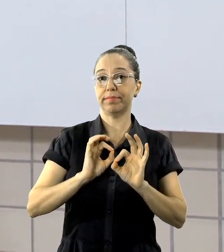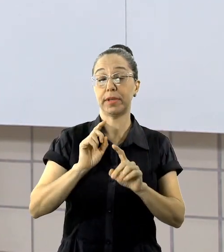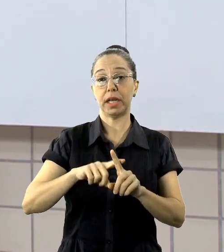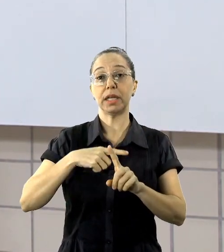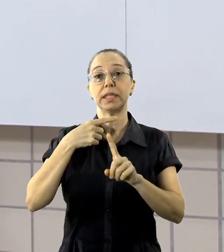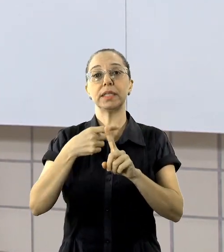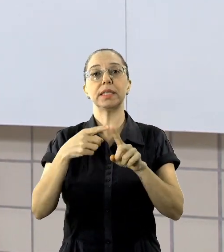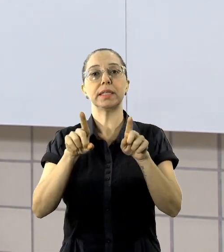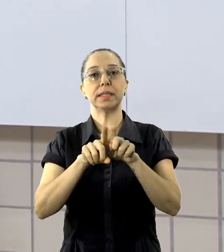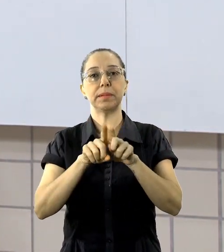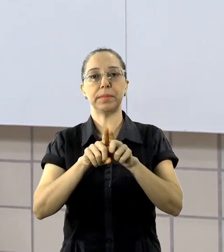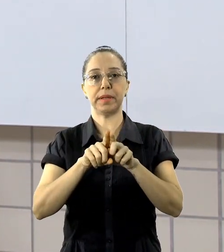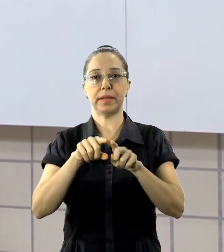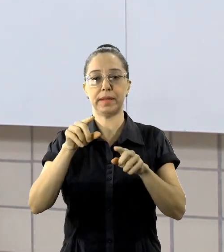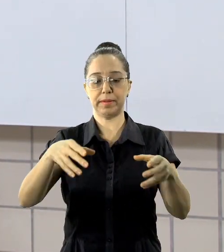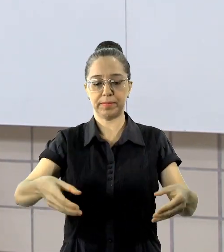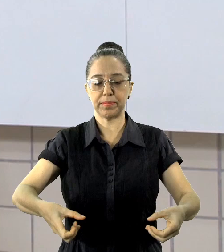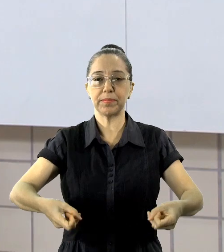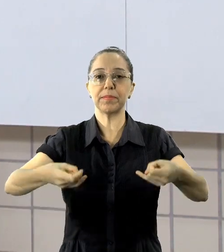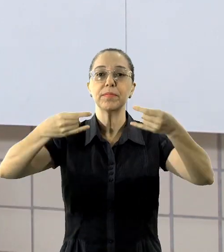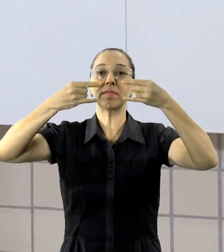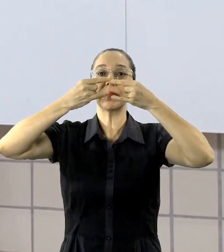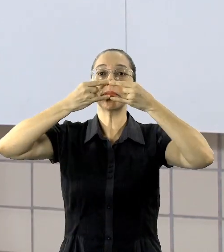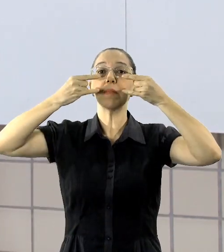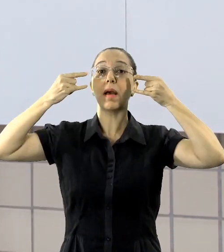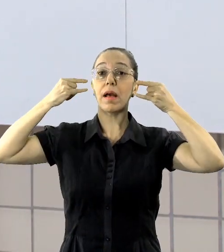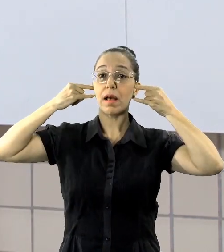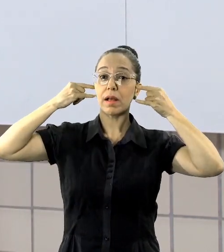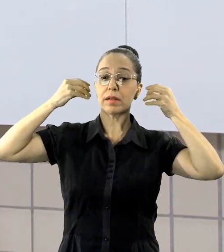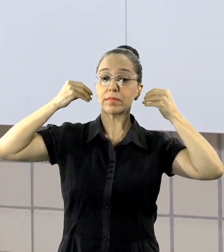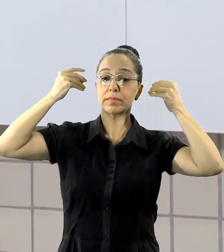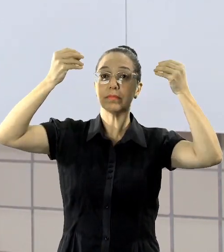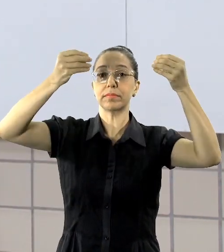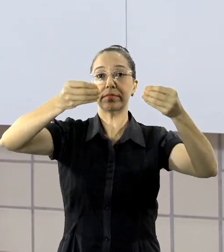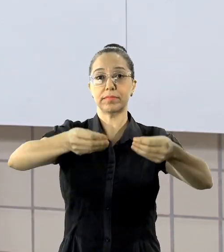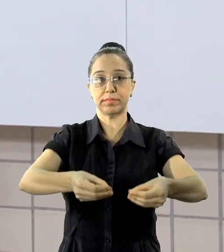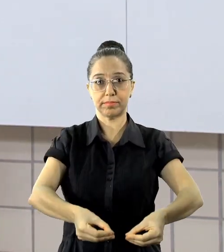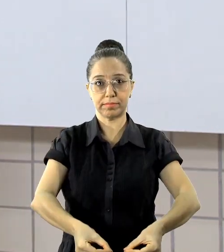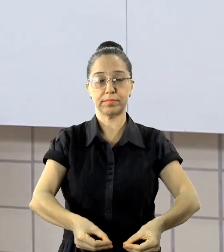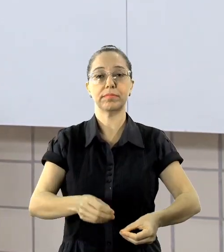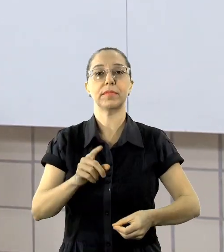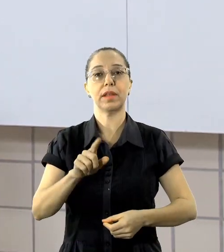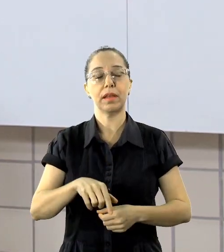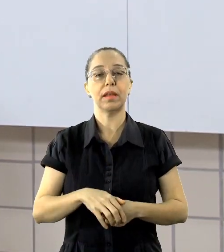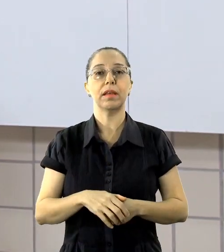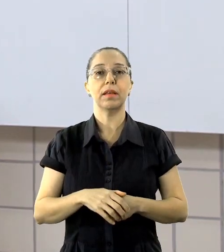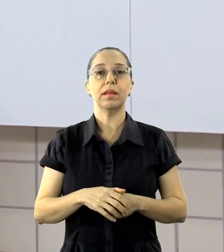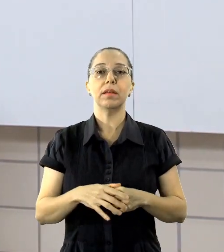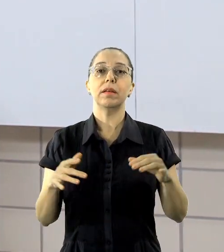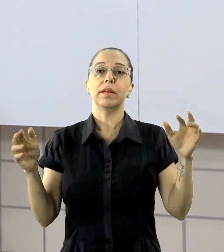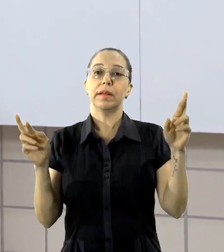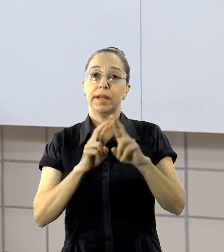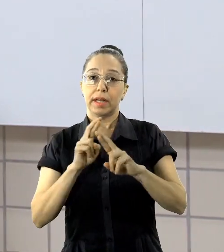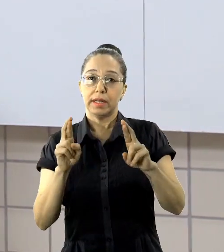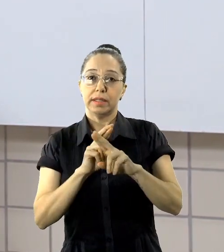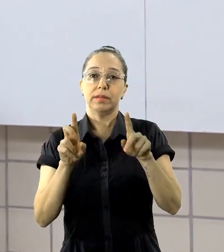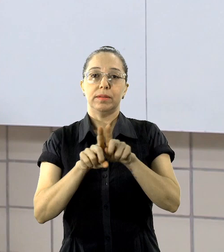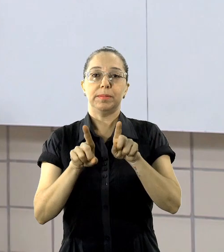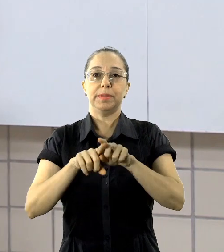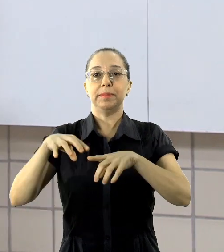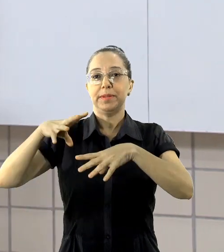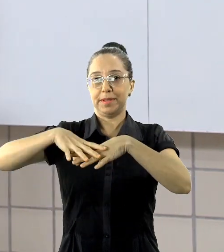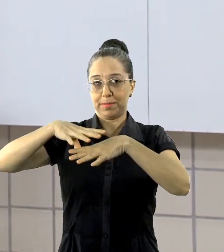o uso da máscara, né? Você coloca e você tira a sua máscara. Essas ações têm muito a ver com a matemática também.